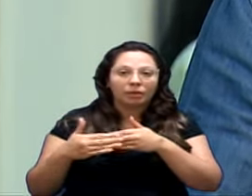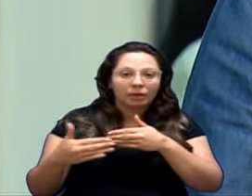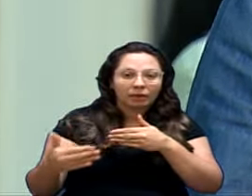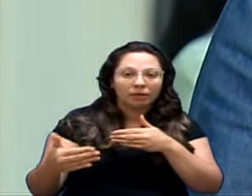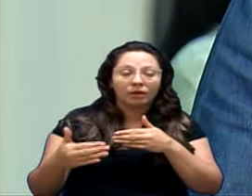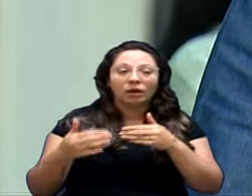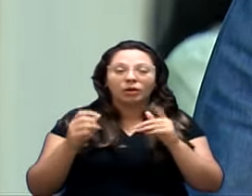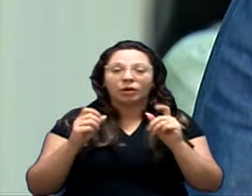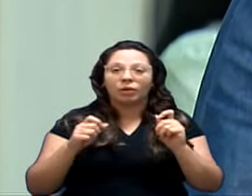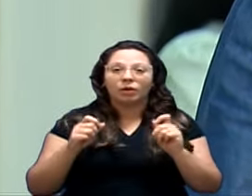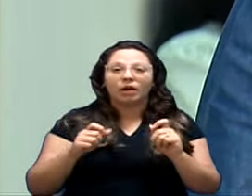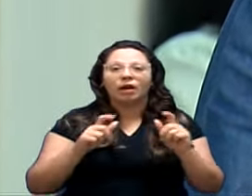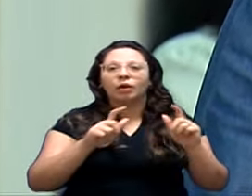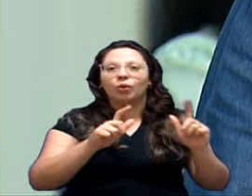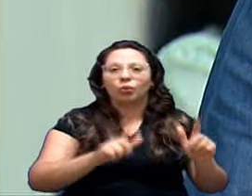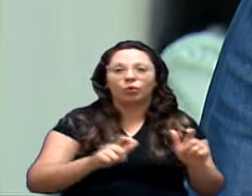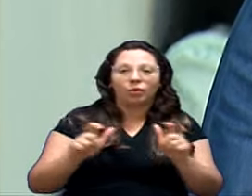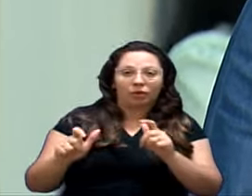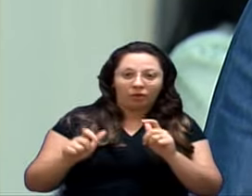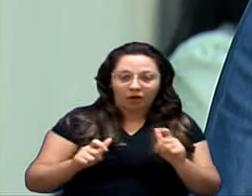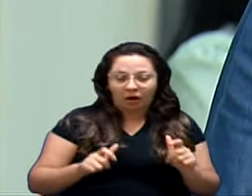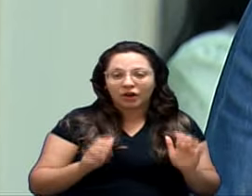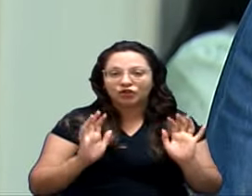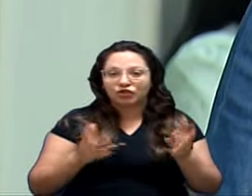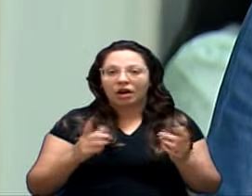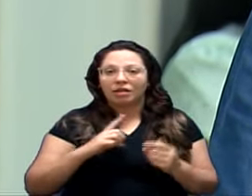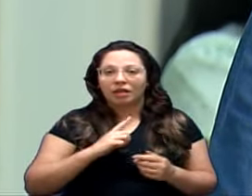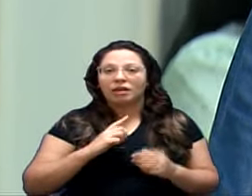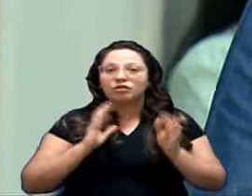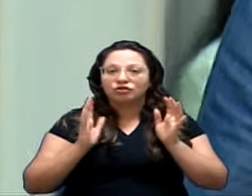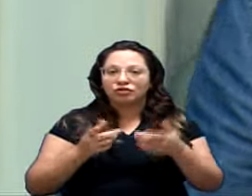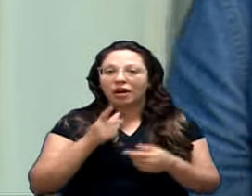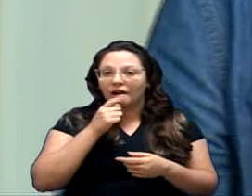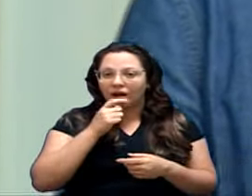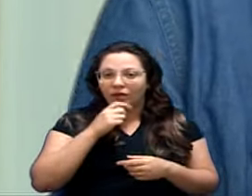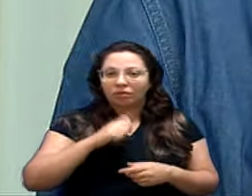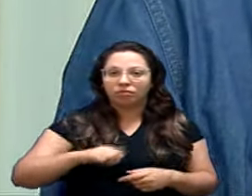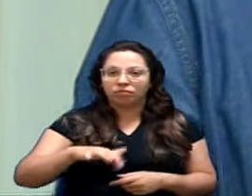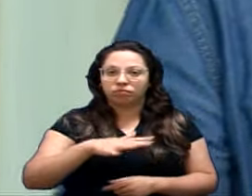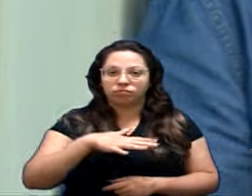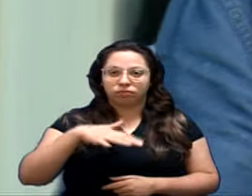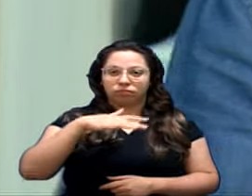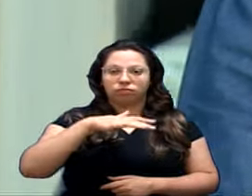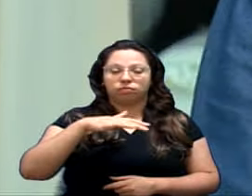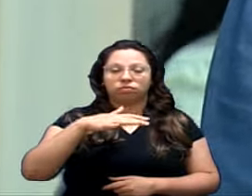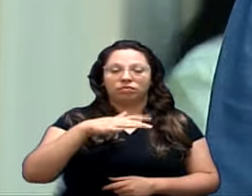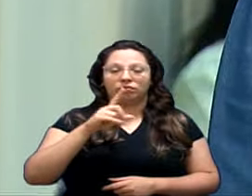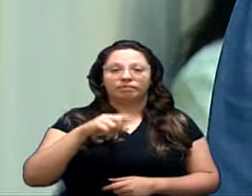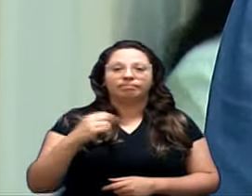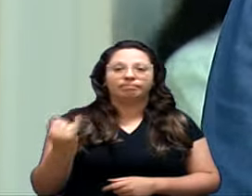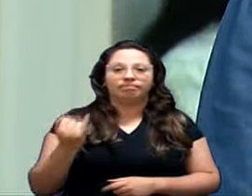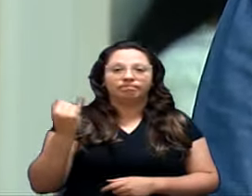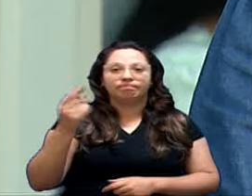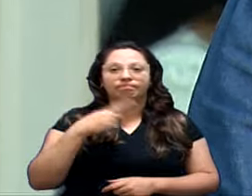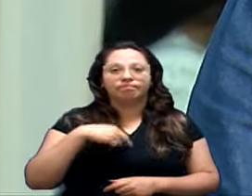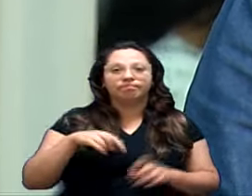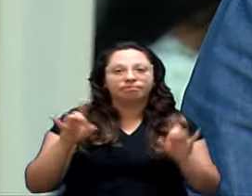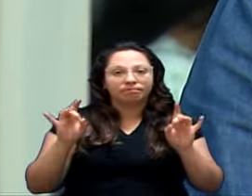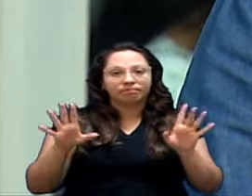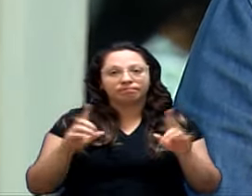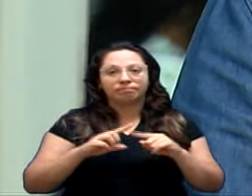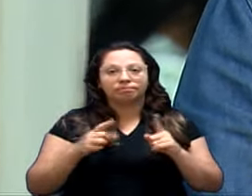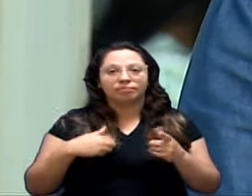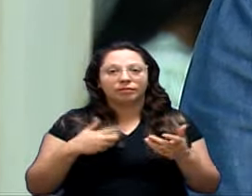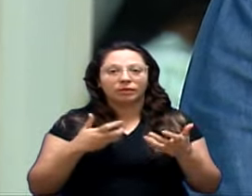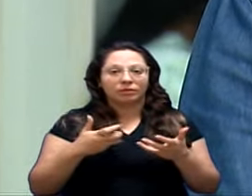áreas onde já ocorrem esse esses alagamentos então isso eh é importante a gente salientar mas eu gostaria de me